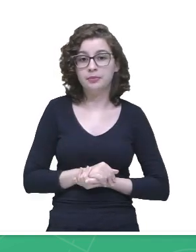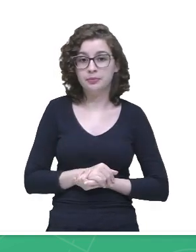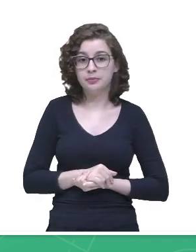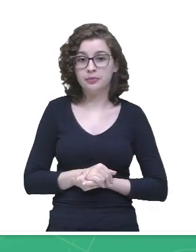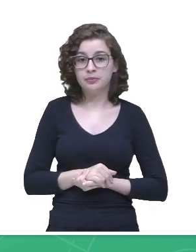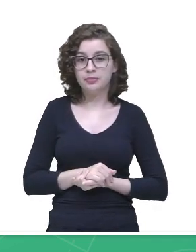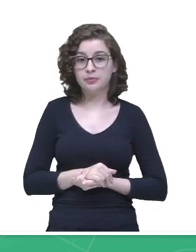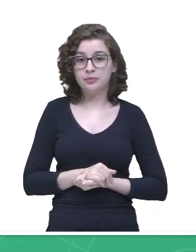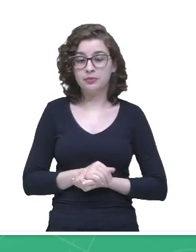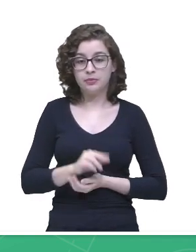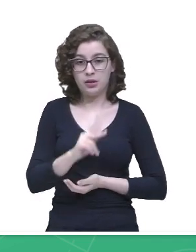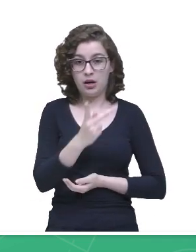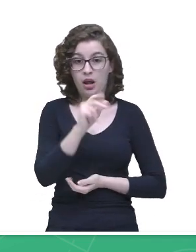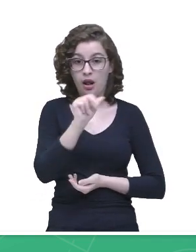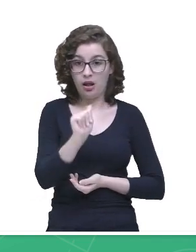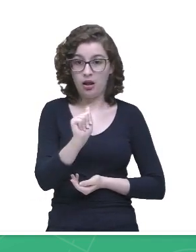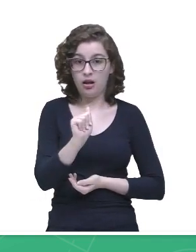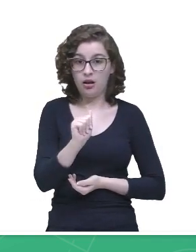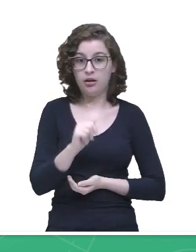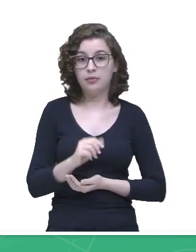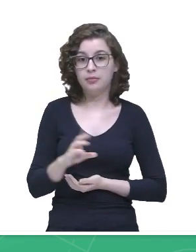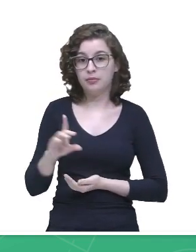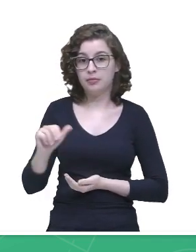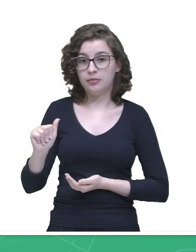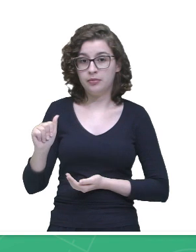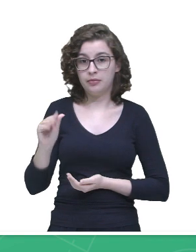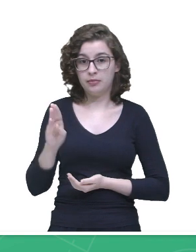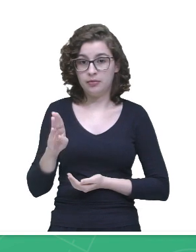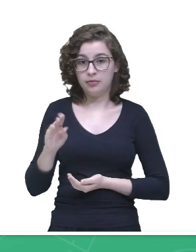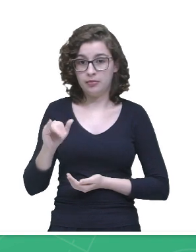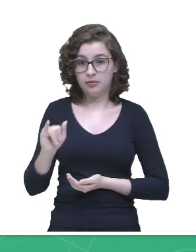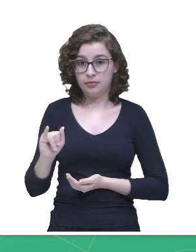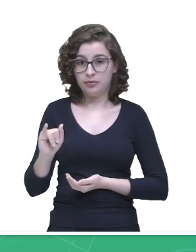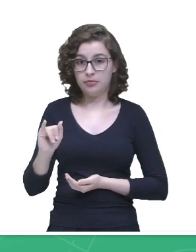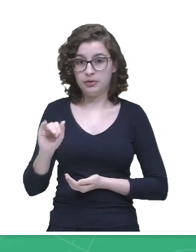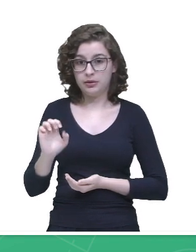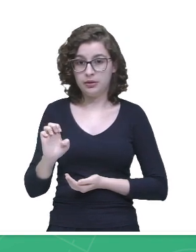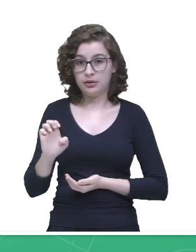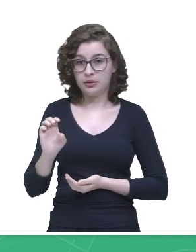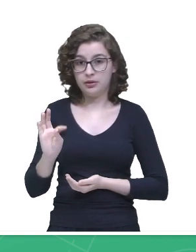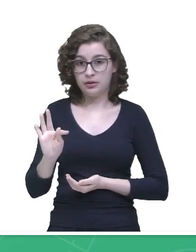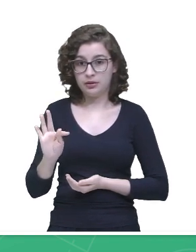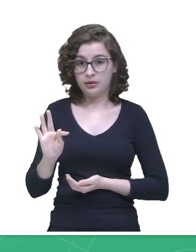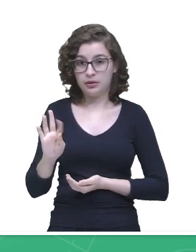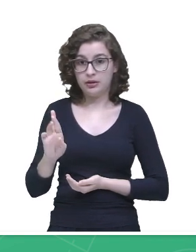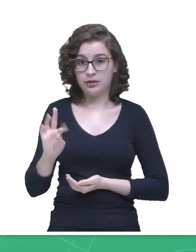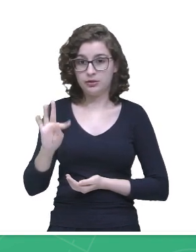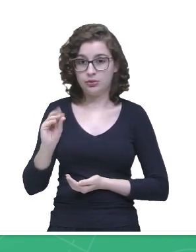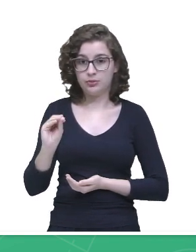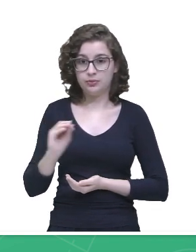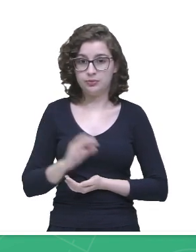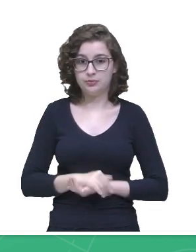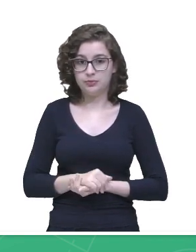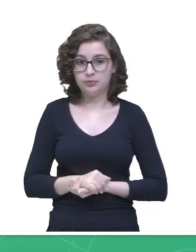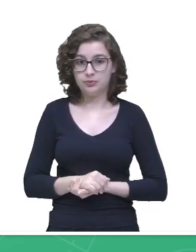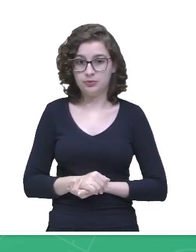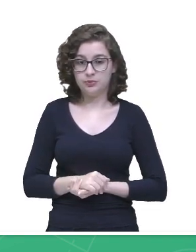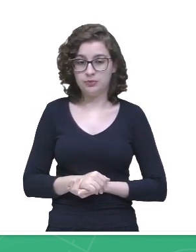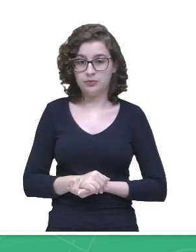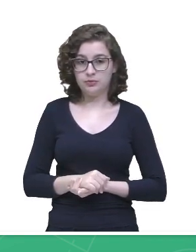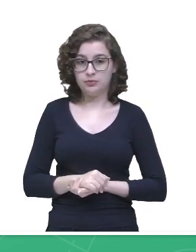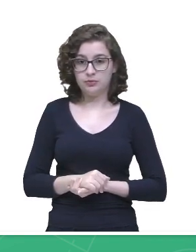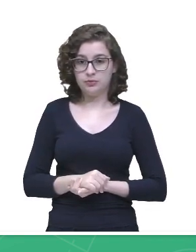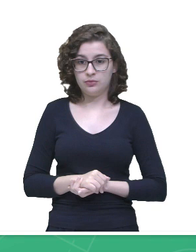La estação del trem se ha abierto, o verbo é o abrir, né? Abierto, com 2 horas